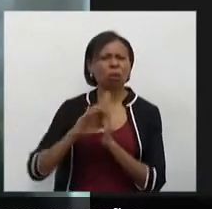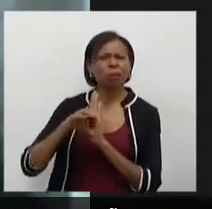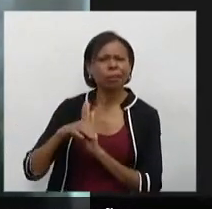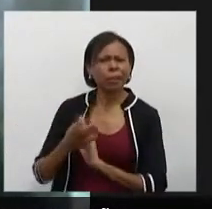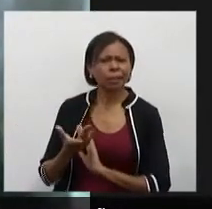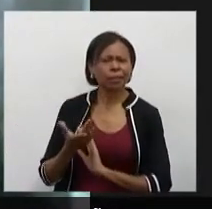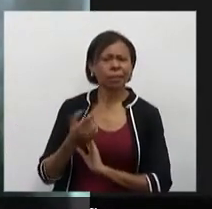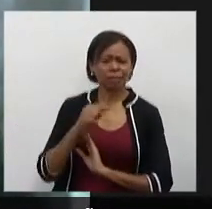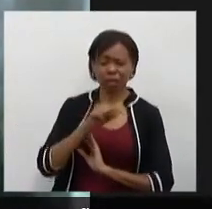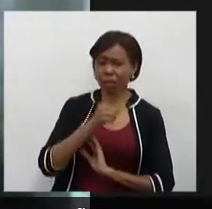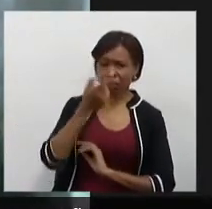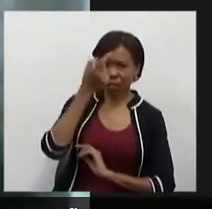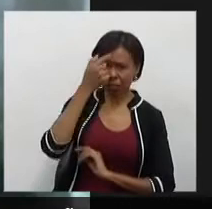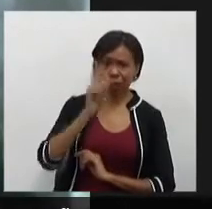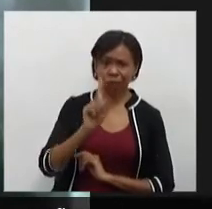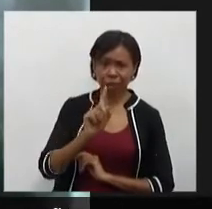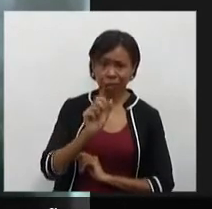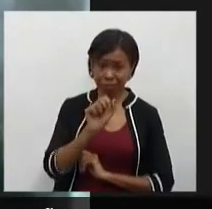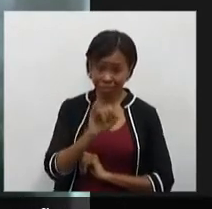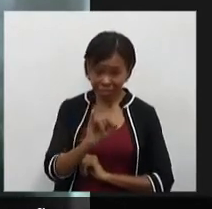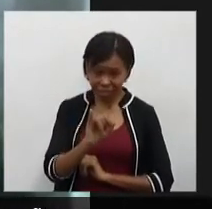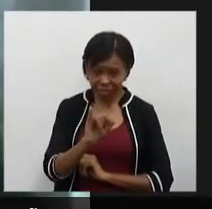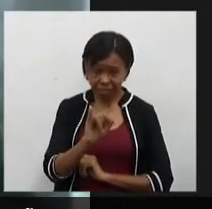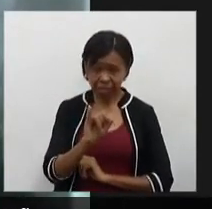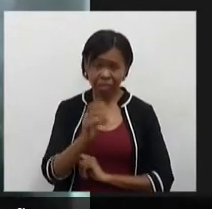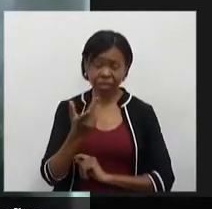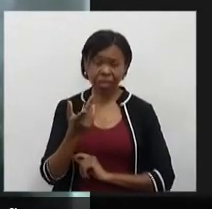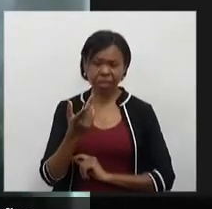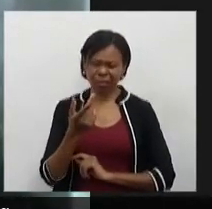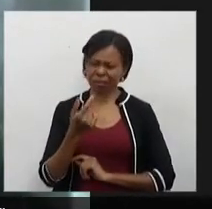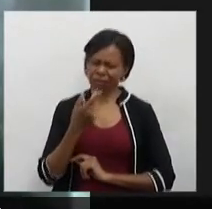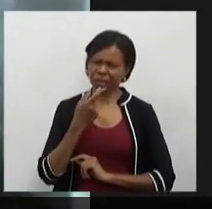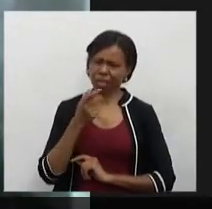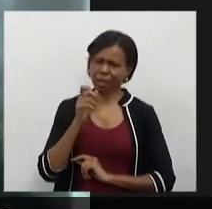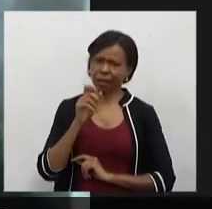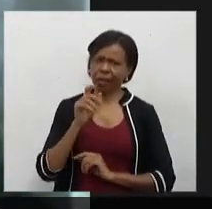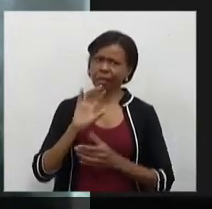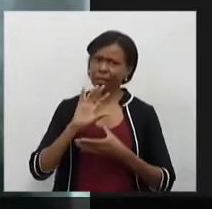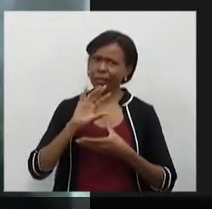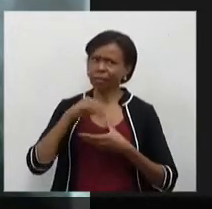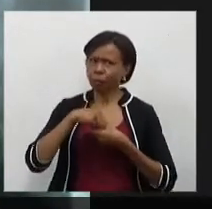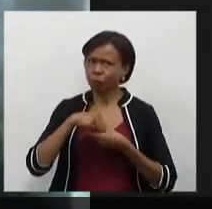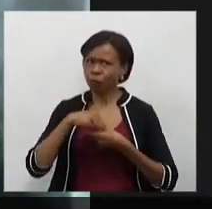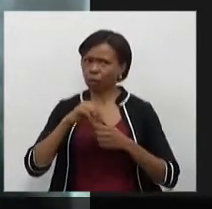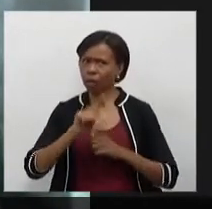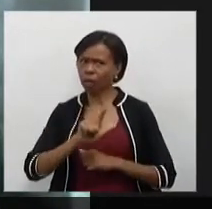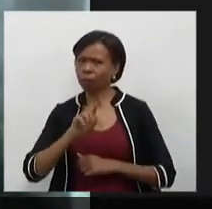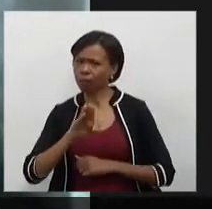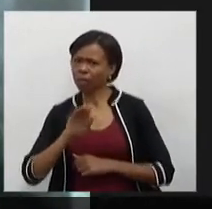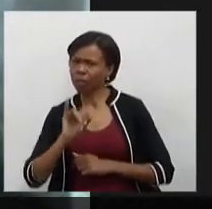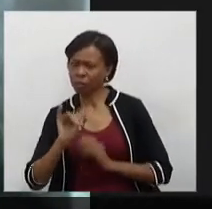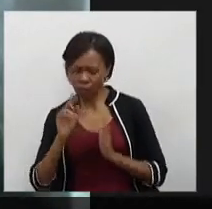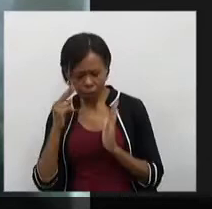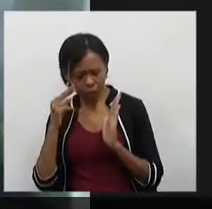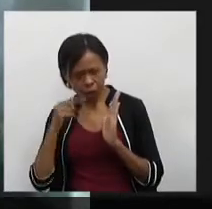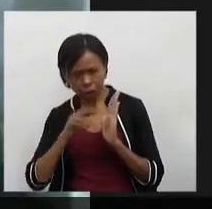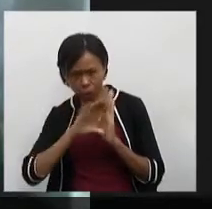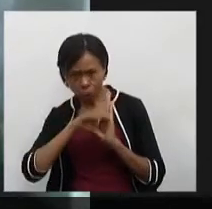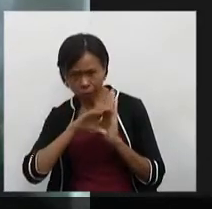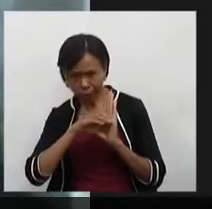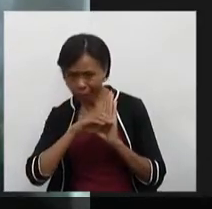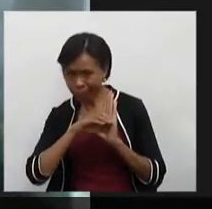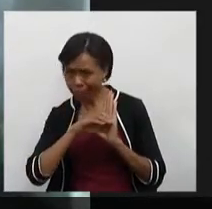espelhar no que está escrito como decodificação da Lei Brasileira de Inclusão, muitas pessoas não vão